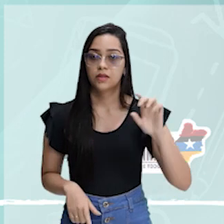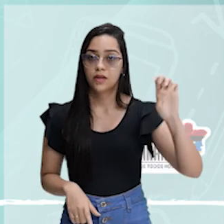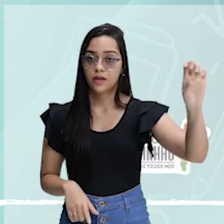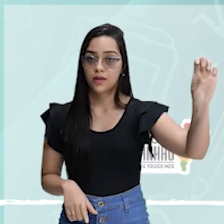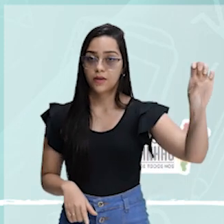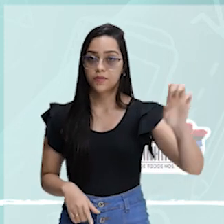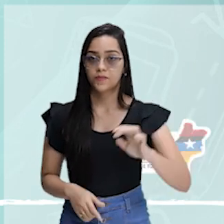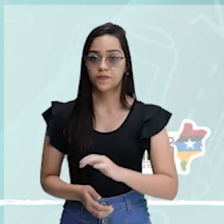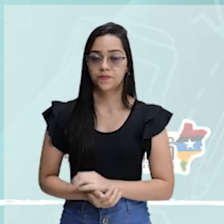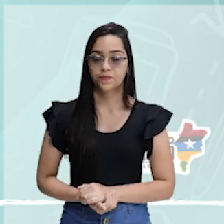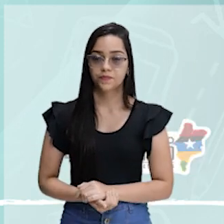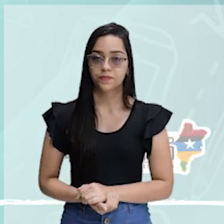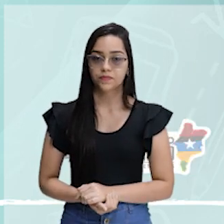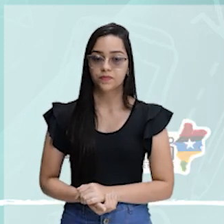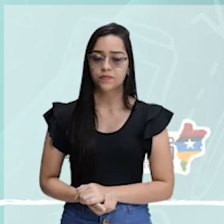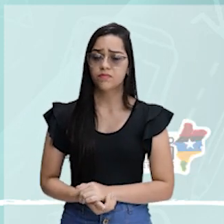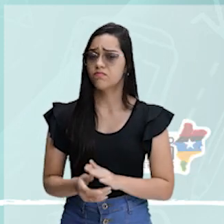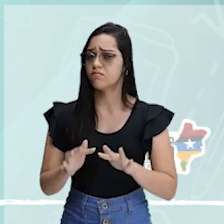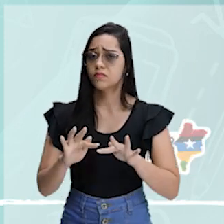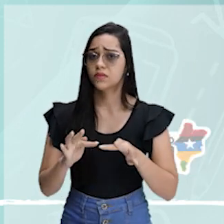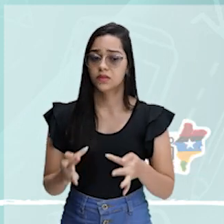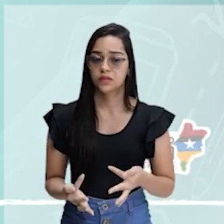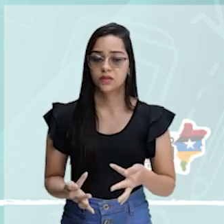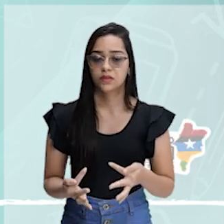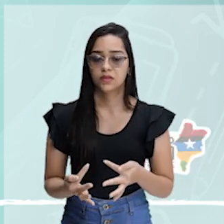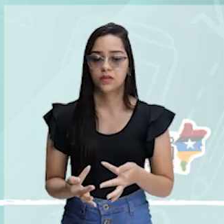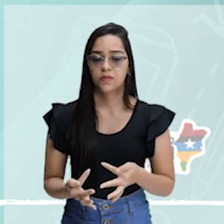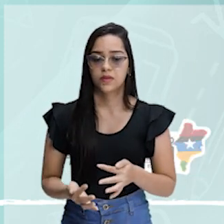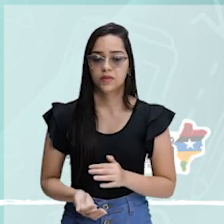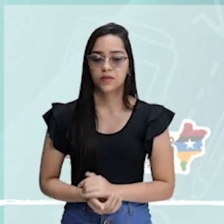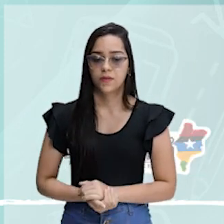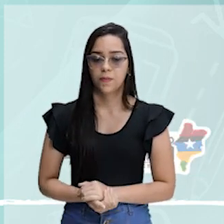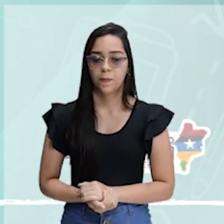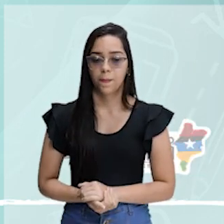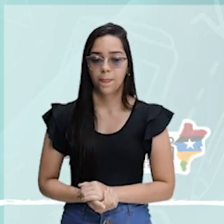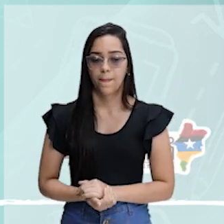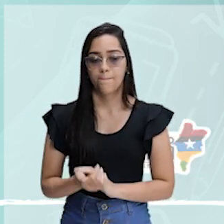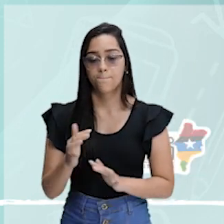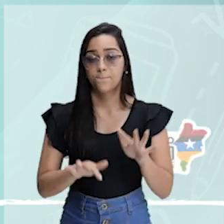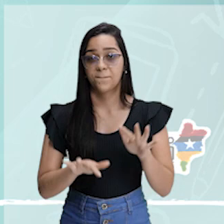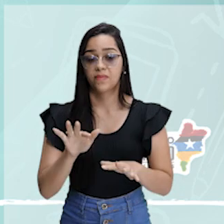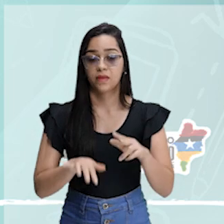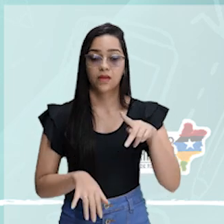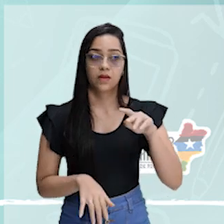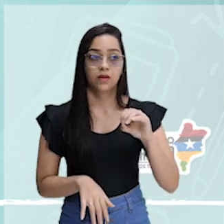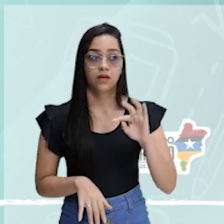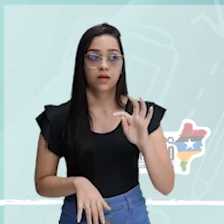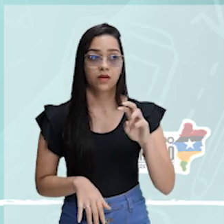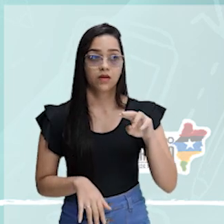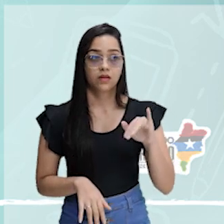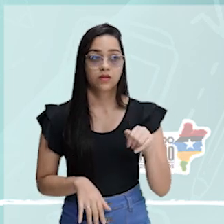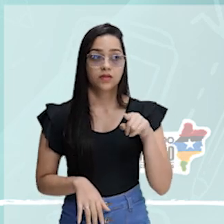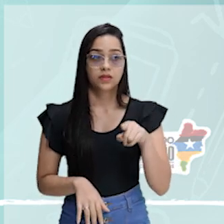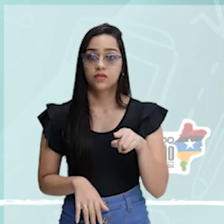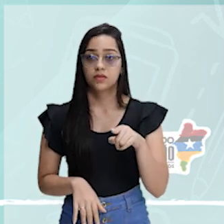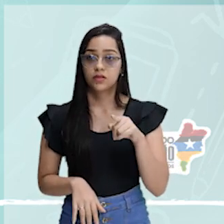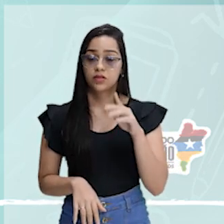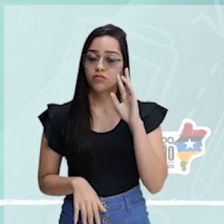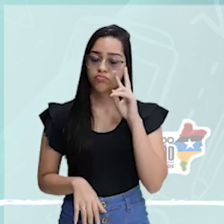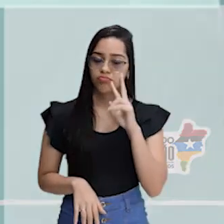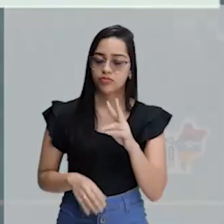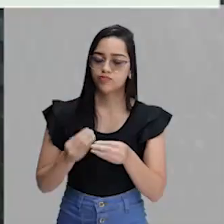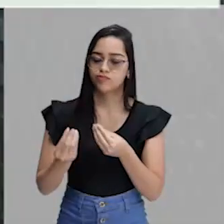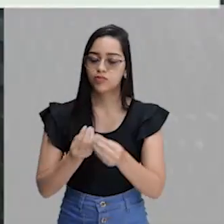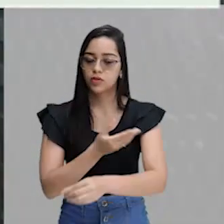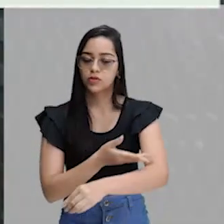E. Ok? Questão muito simples. Certo? Talvez a potência do jeito que está aqui você não seja acostumado a ver,